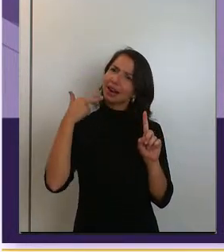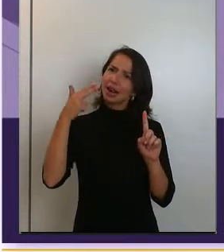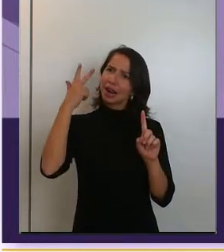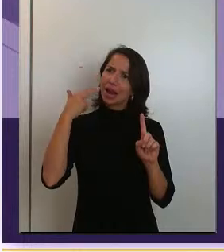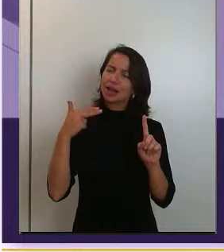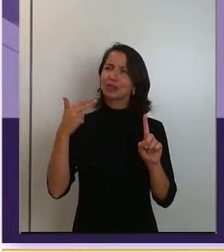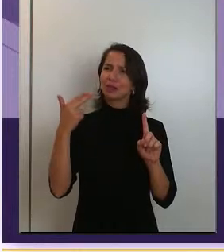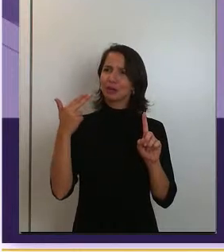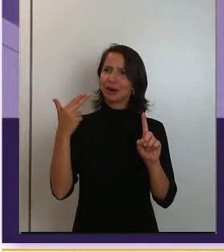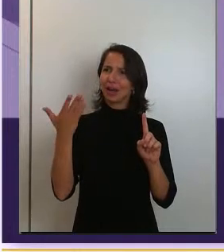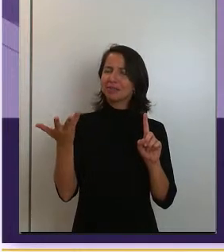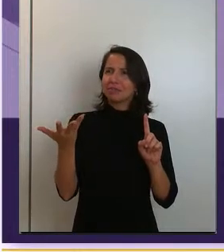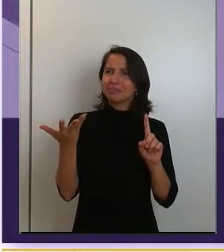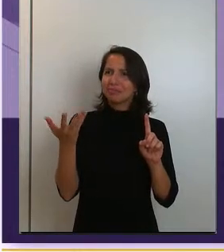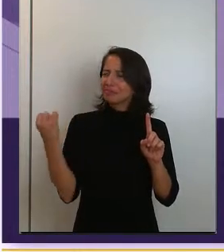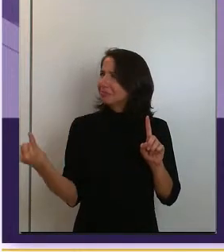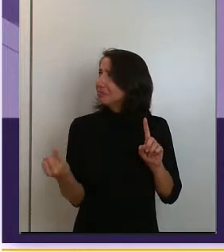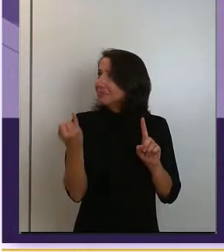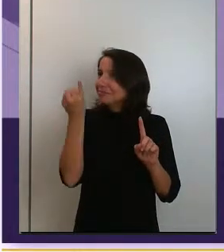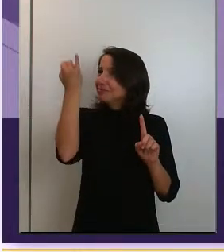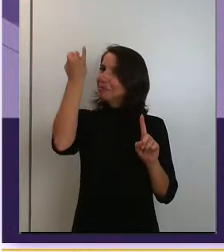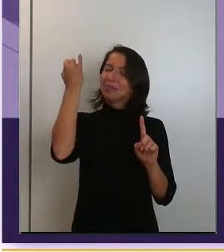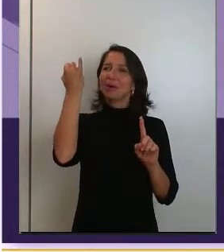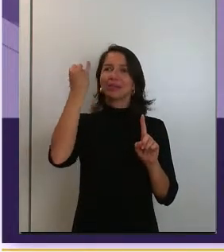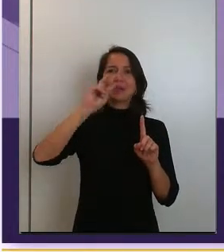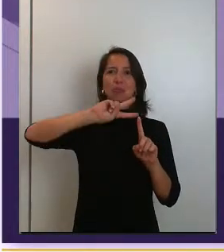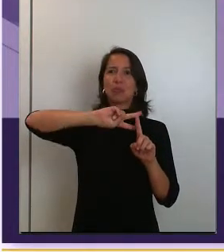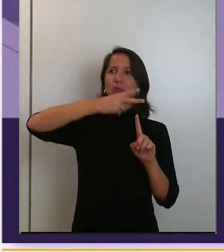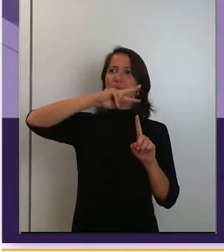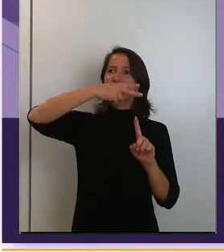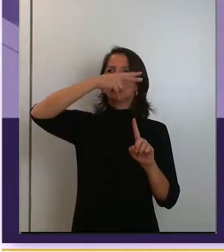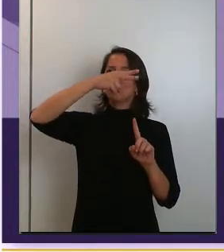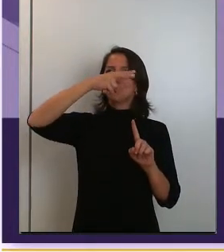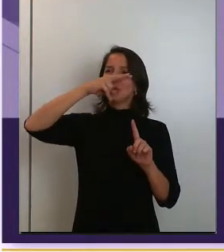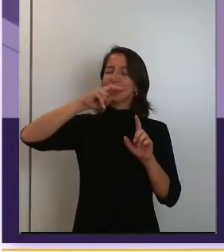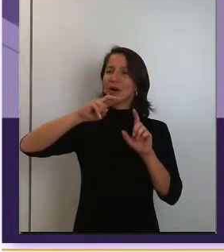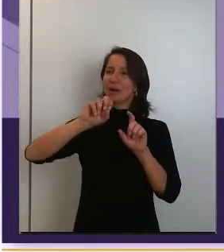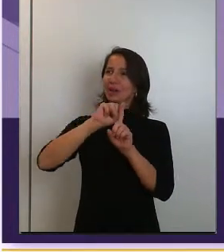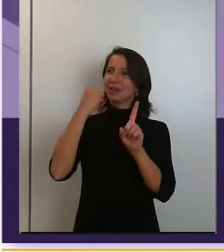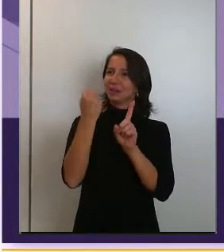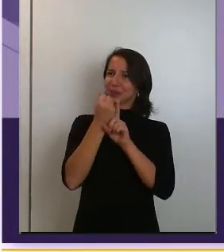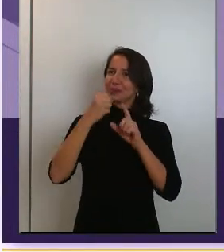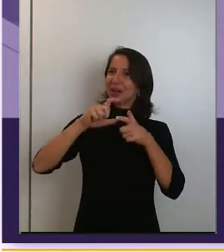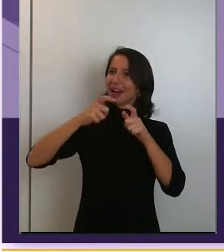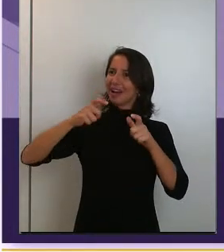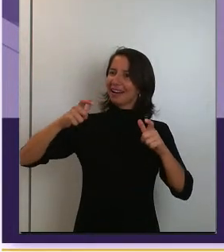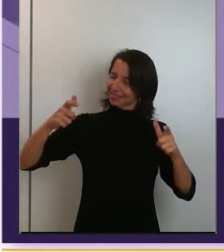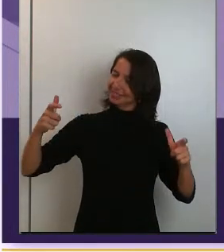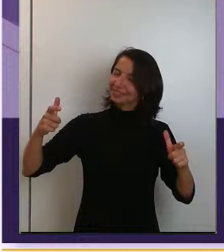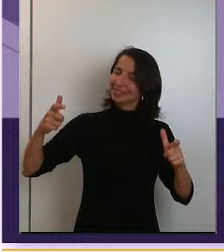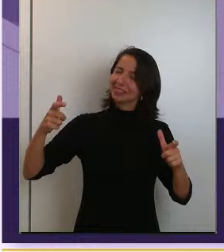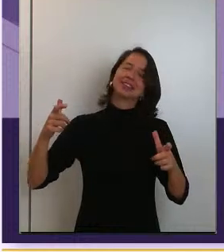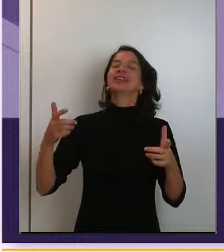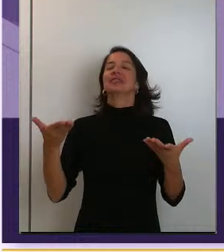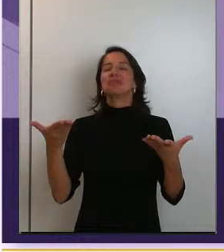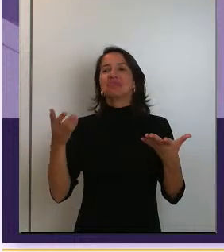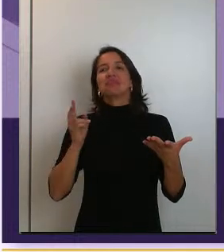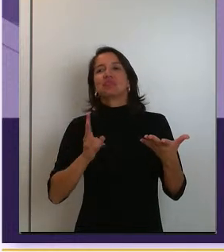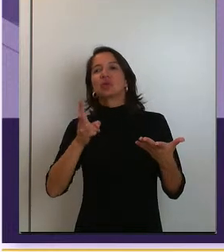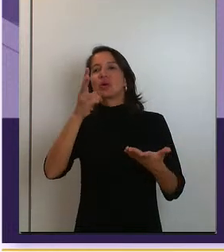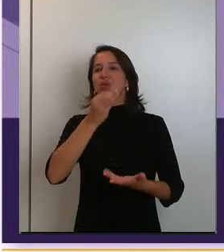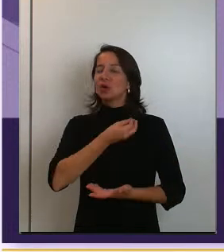tem nem o que se falar de importância para a humanidade, né? Não existe nenhum tipo de dúvida em relação a isso, evidentemente. Né? E